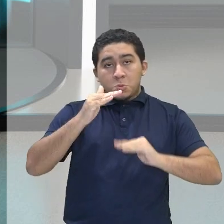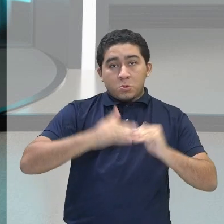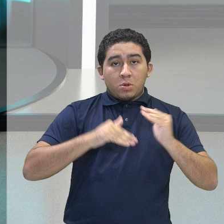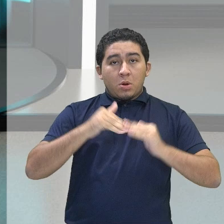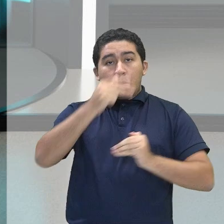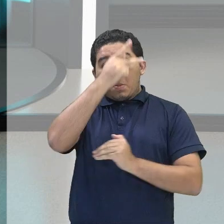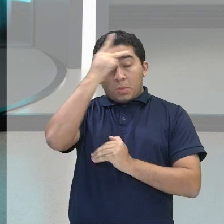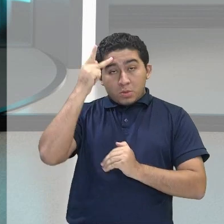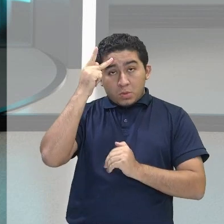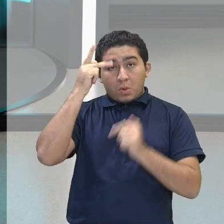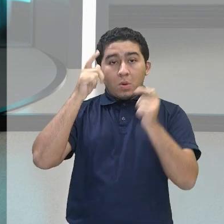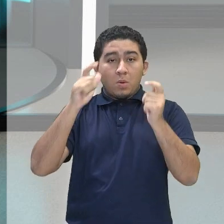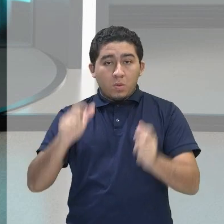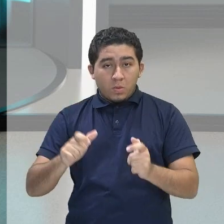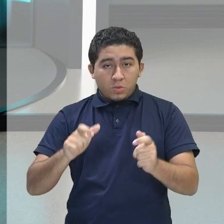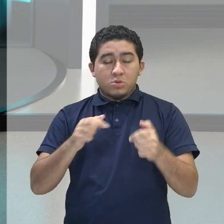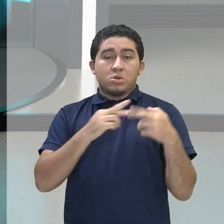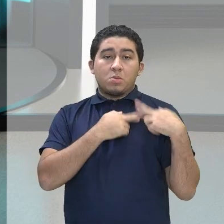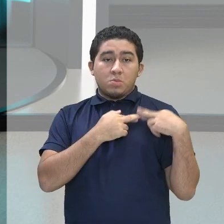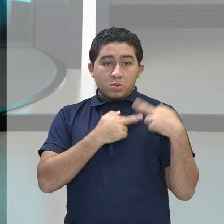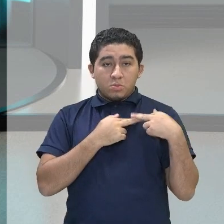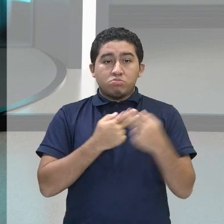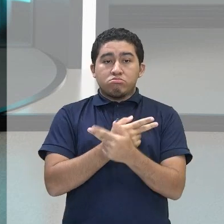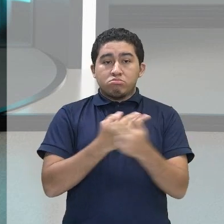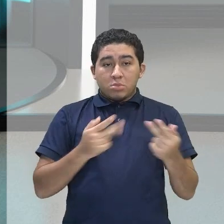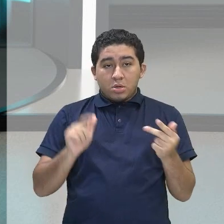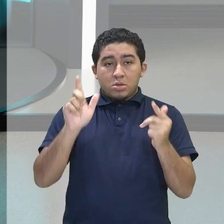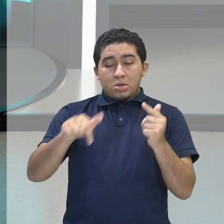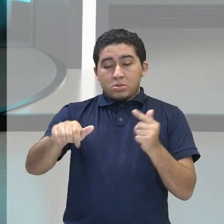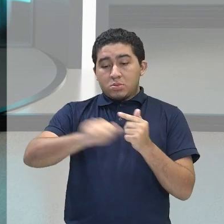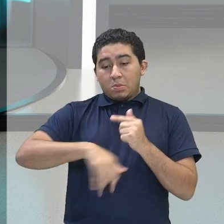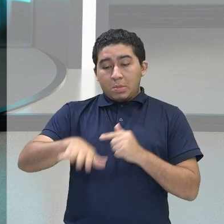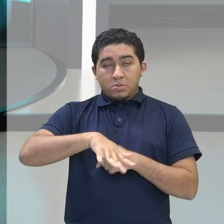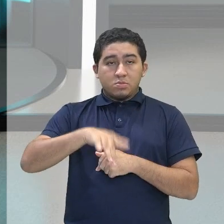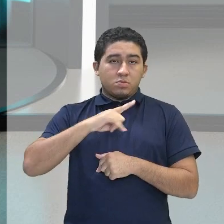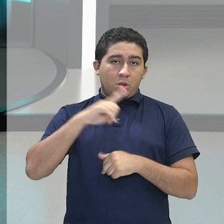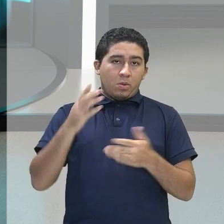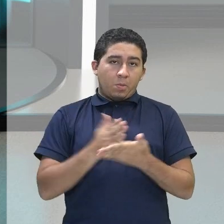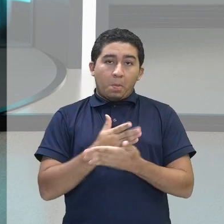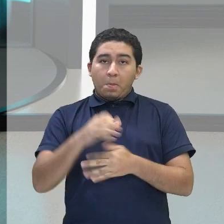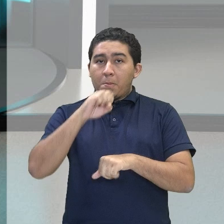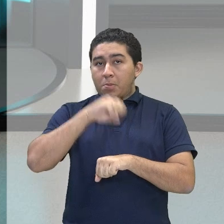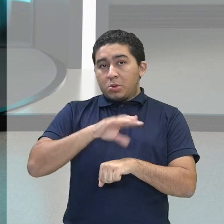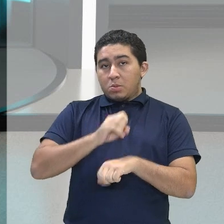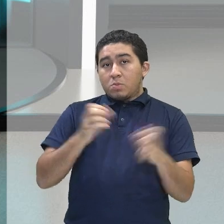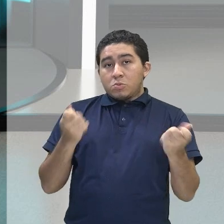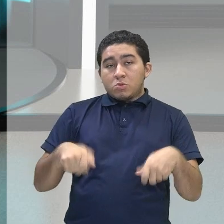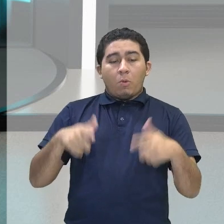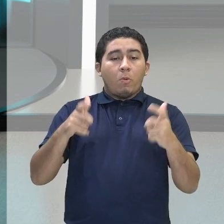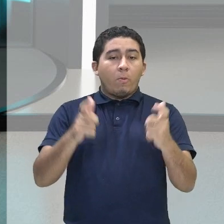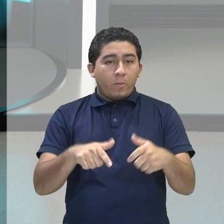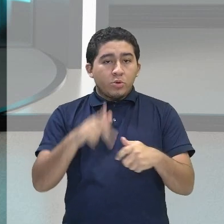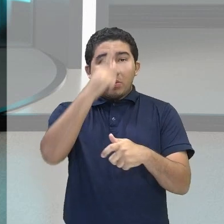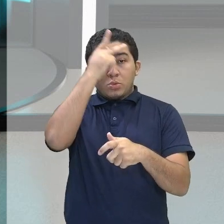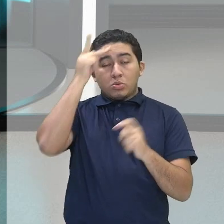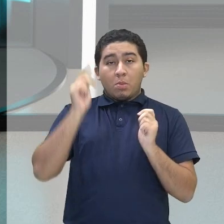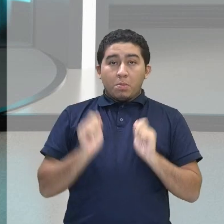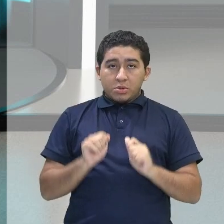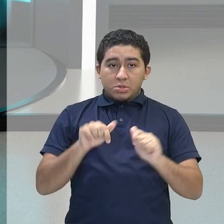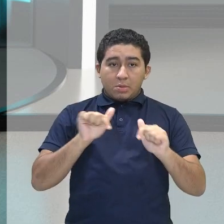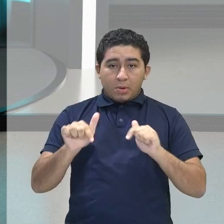trabalha, né, com computação, certo? Então, ele vai dar algumas dicas, né, em que áreas que a pessoa pode